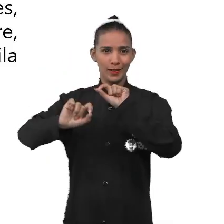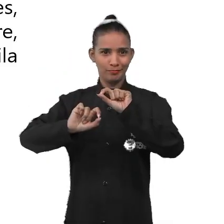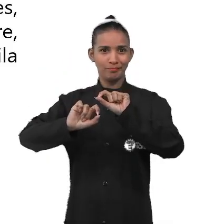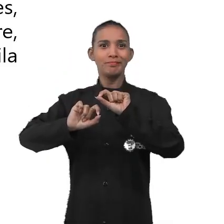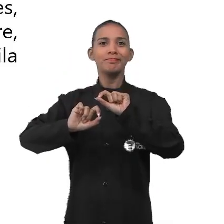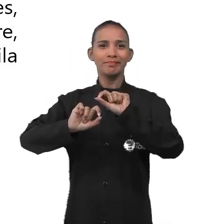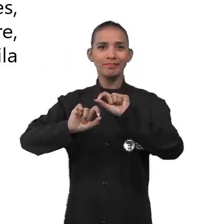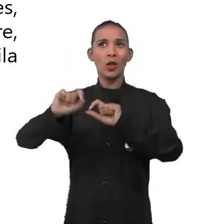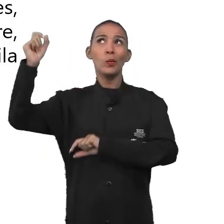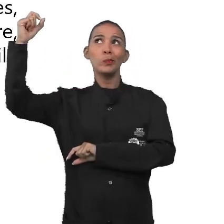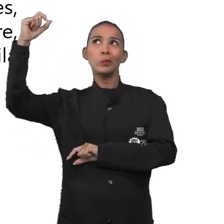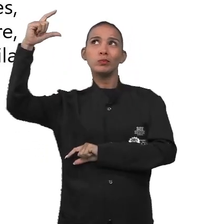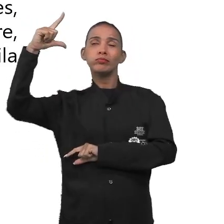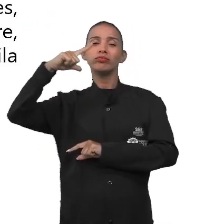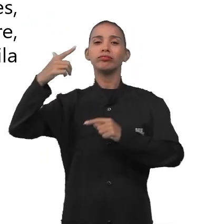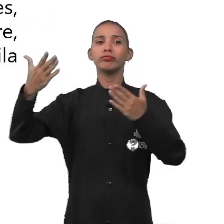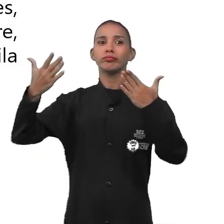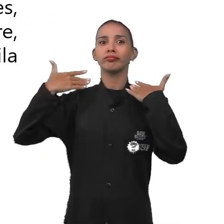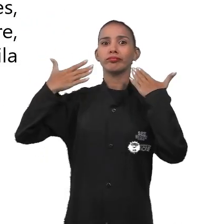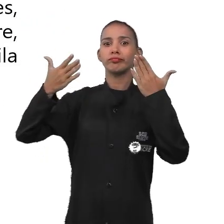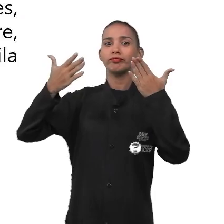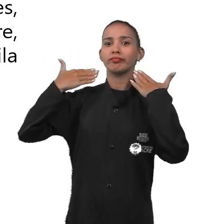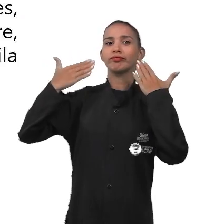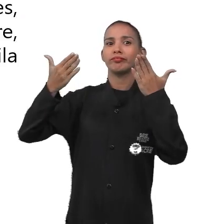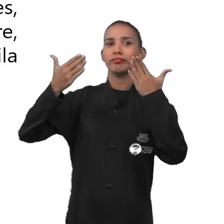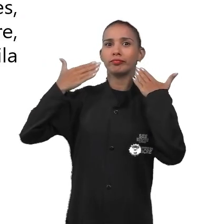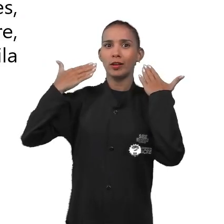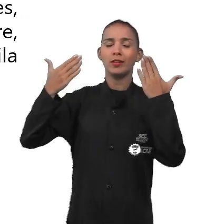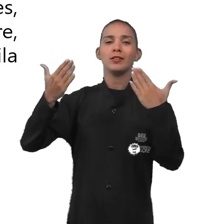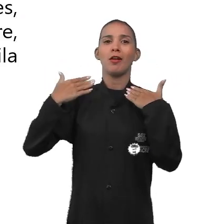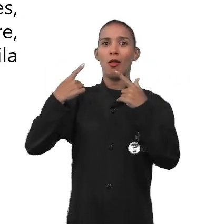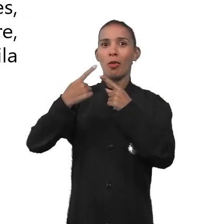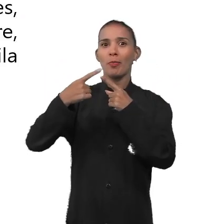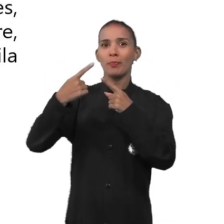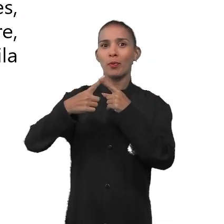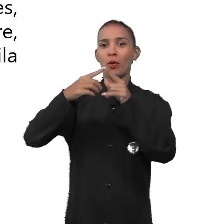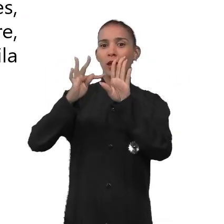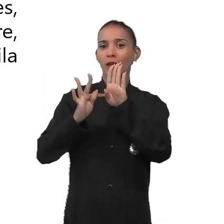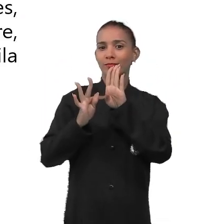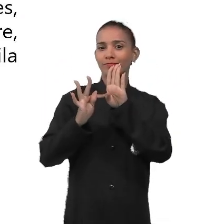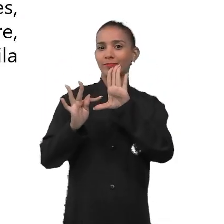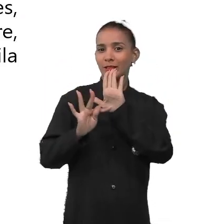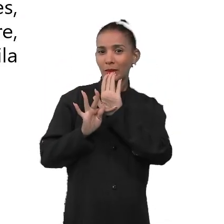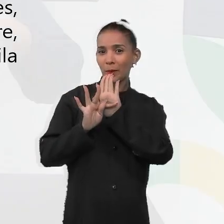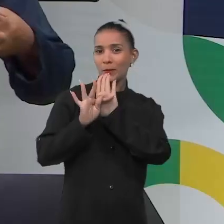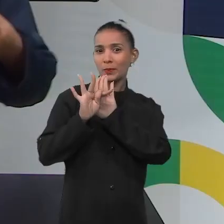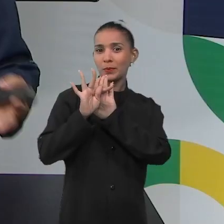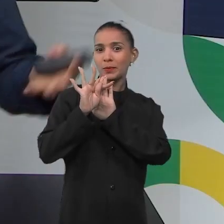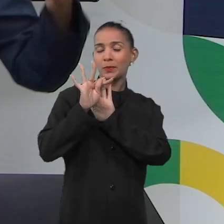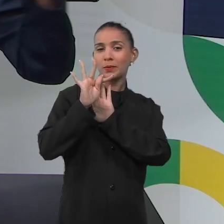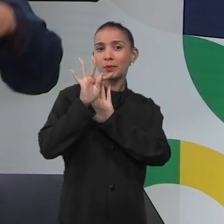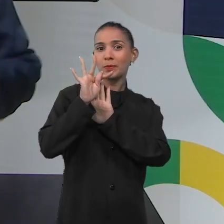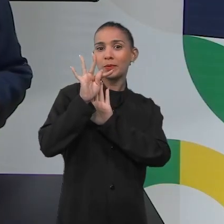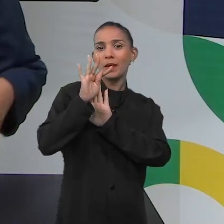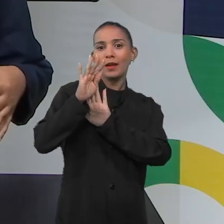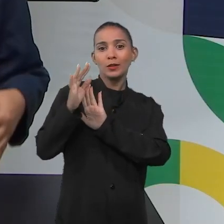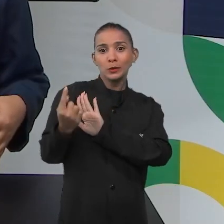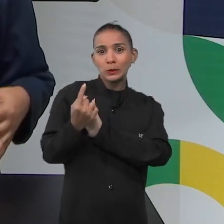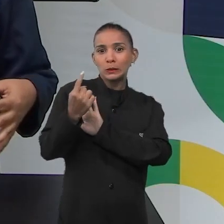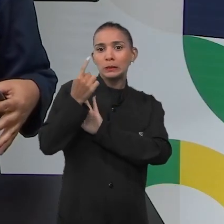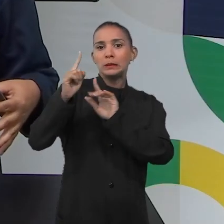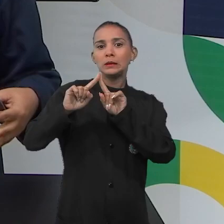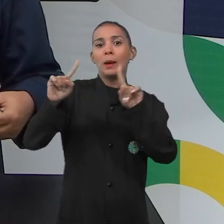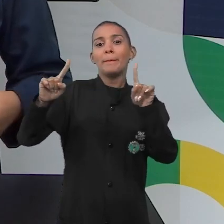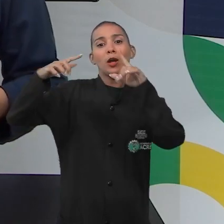professora? A principal característica ele é quente porque a temperatura é alta e ele é úmido por causa da grande quantidade